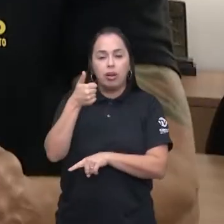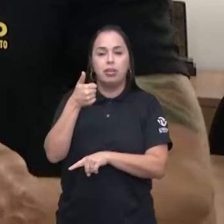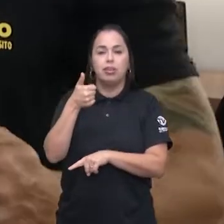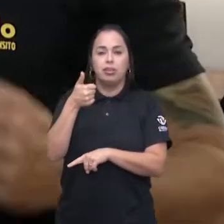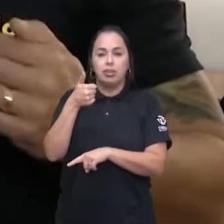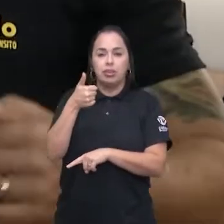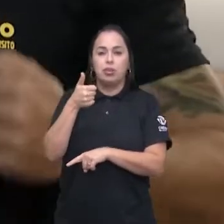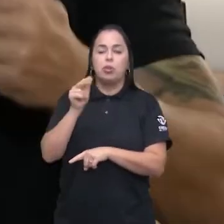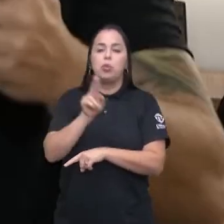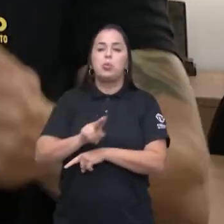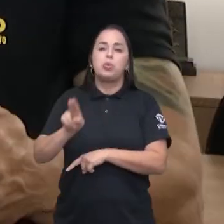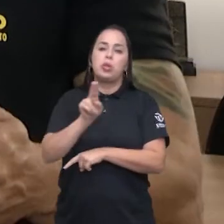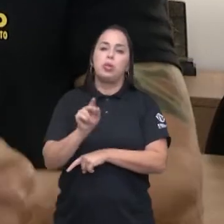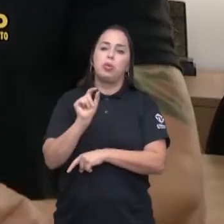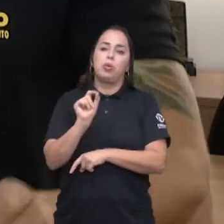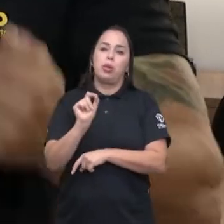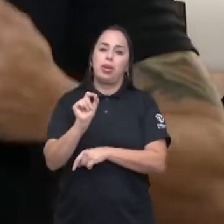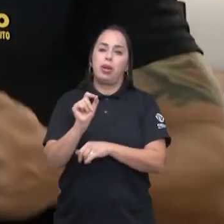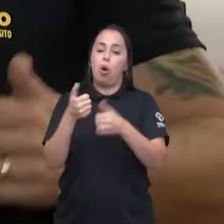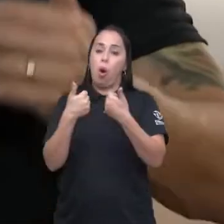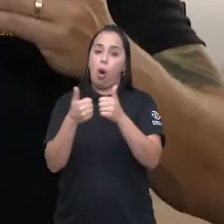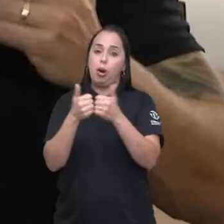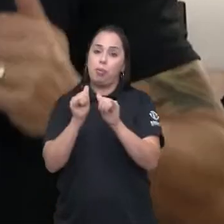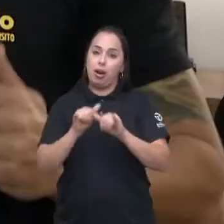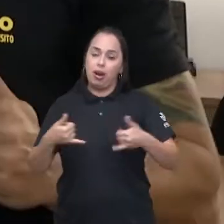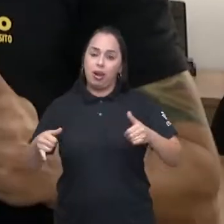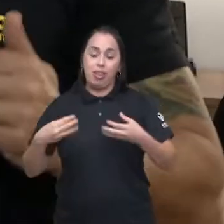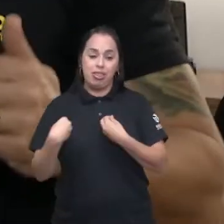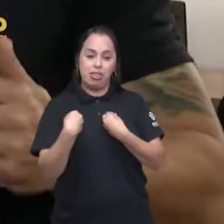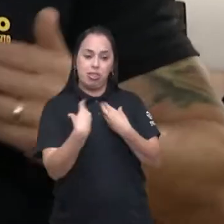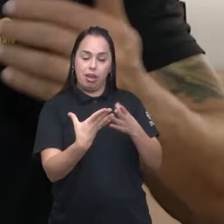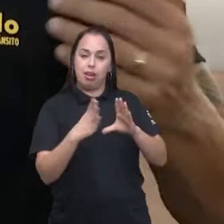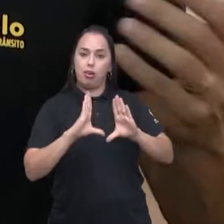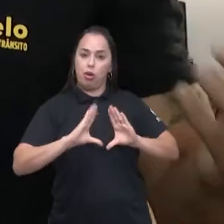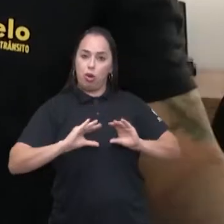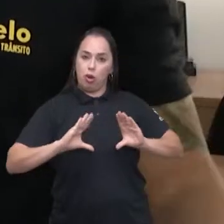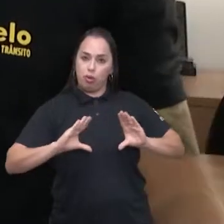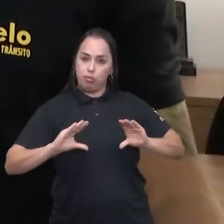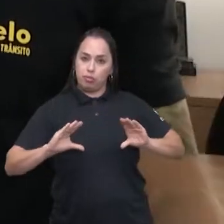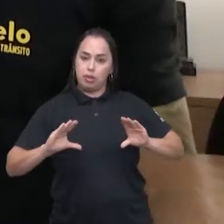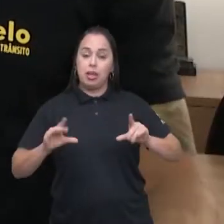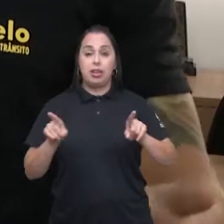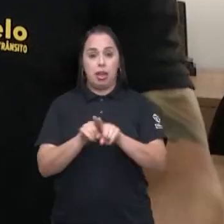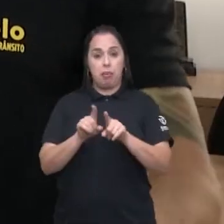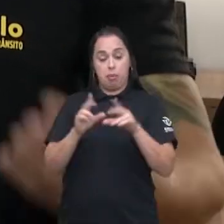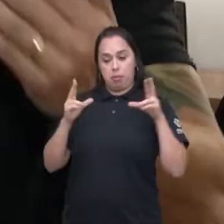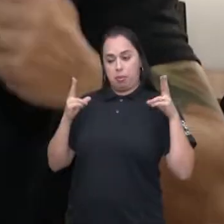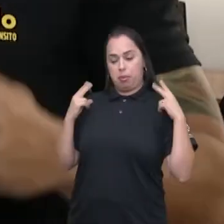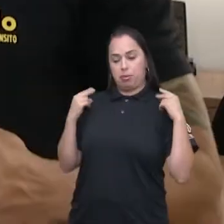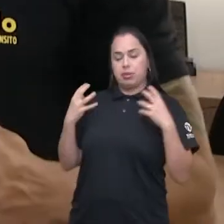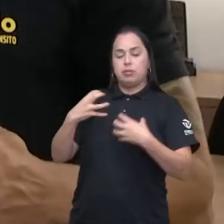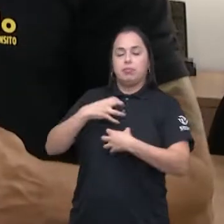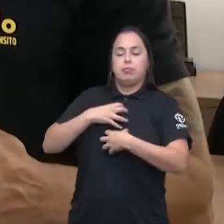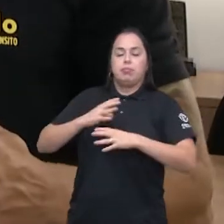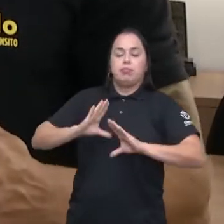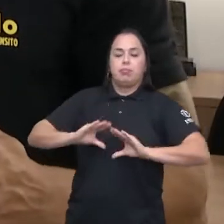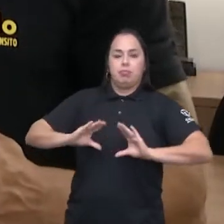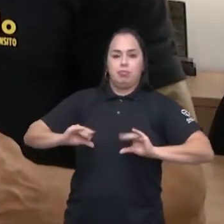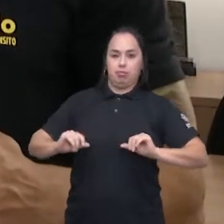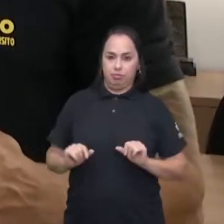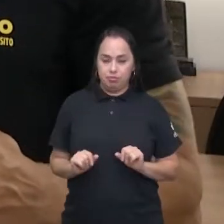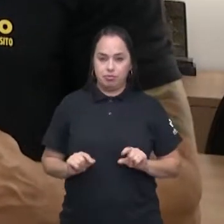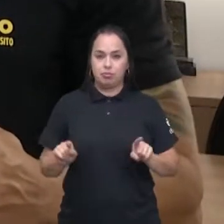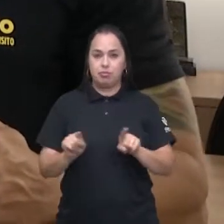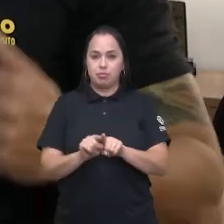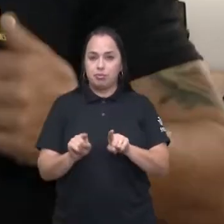o incremento não seja com a melhoria é utilizando a O que traz mais conforto tanto para o passageiro Quanto é para o